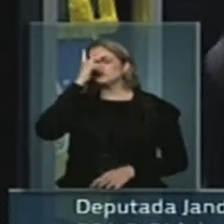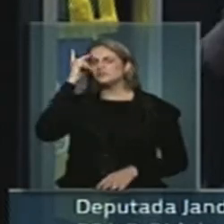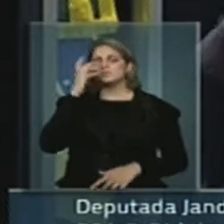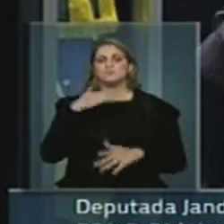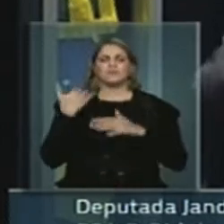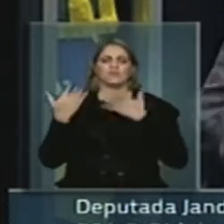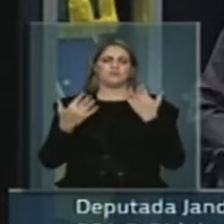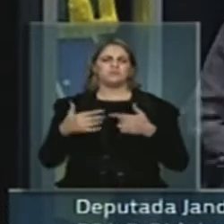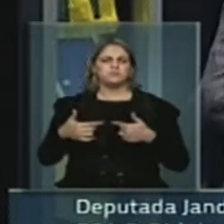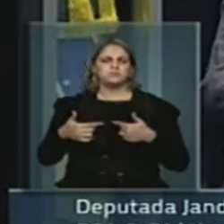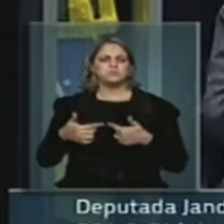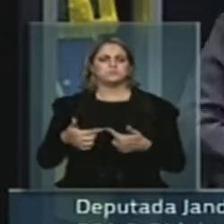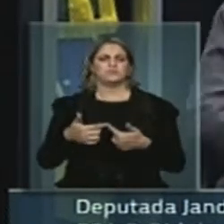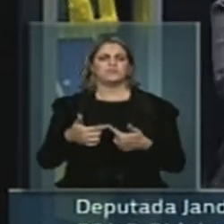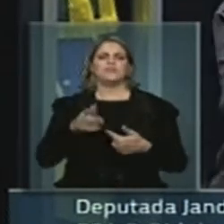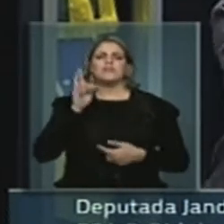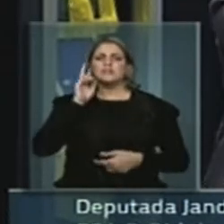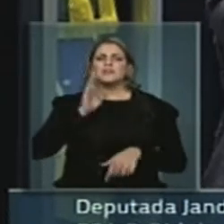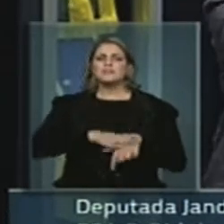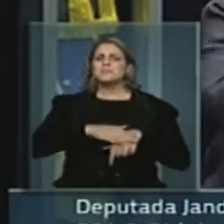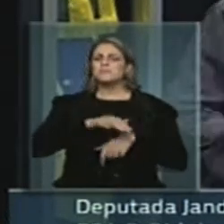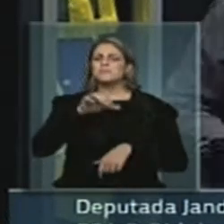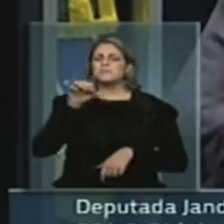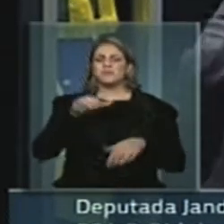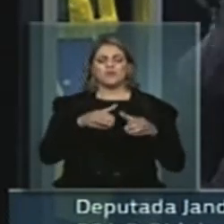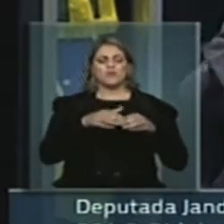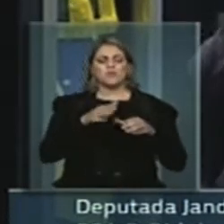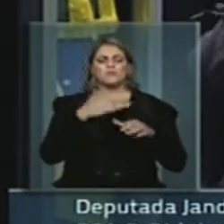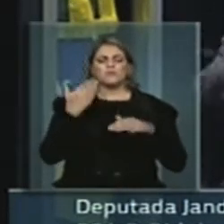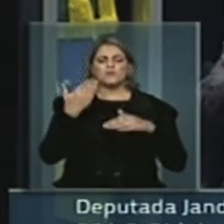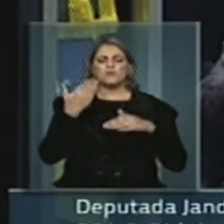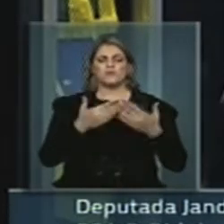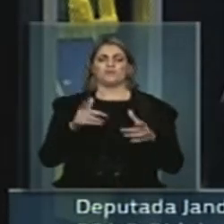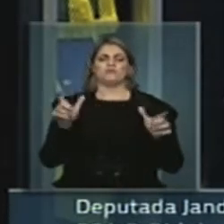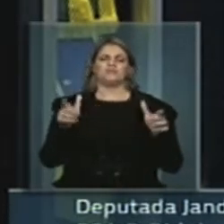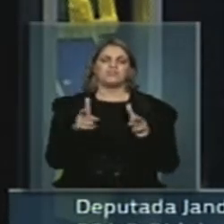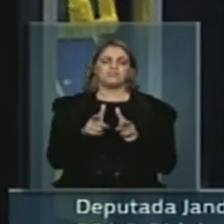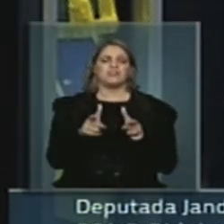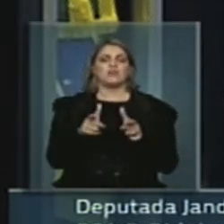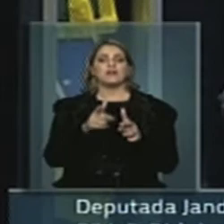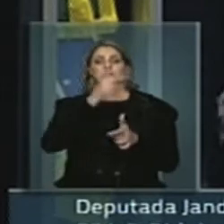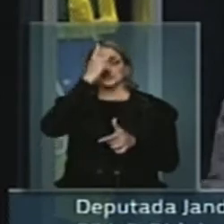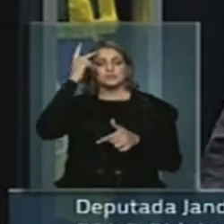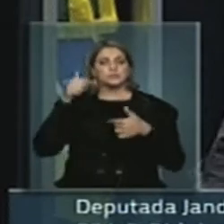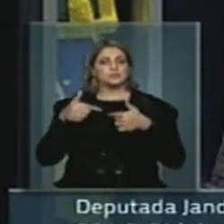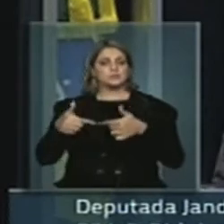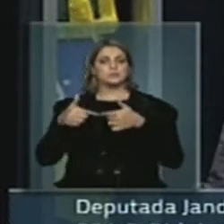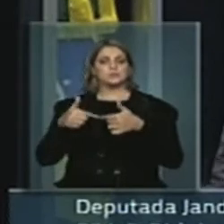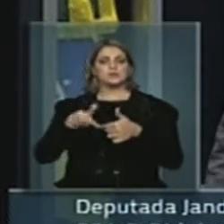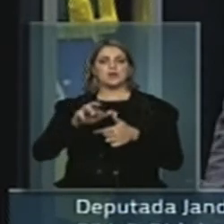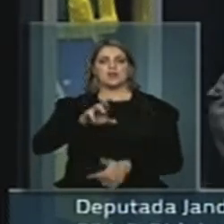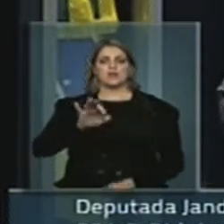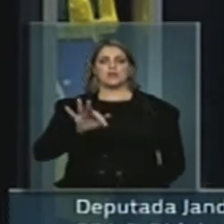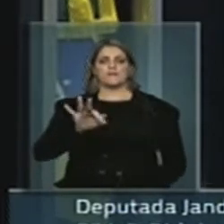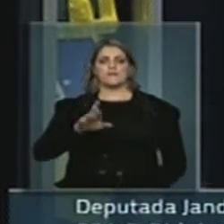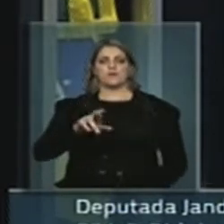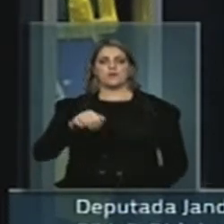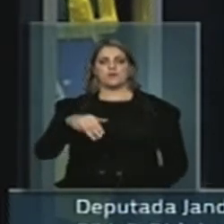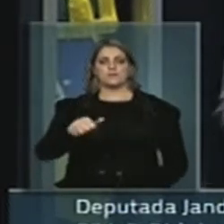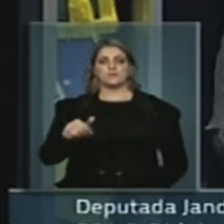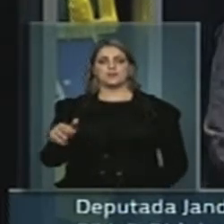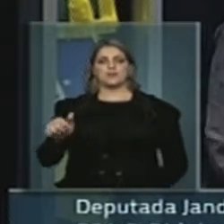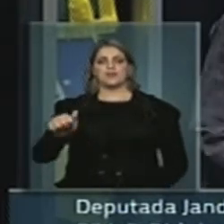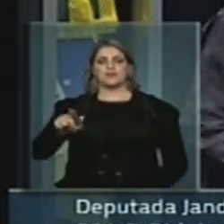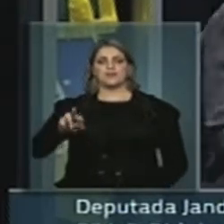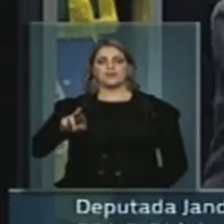E repito, foi o partido que mais perdeu, se não dos que mais perdeu, militantes da luta da reforma agrária. E não há da